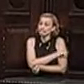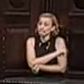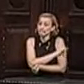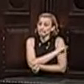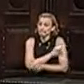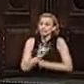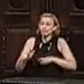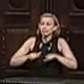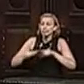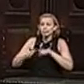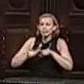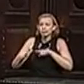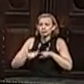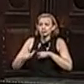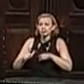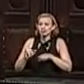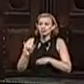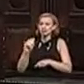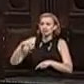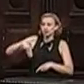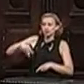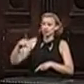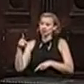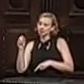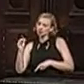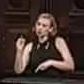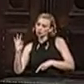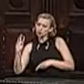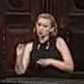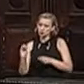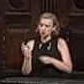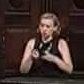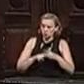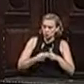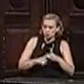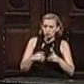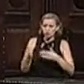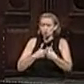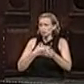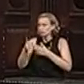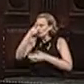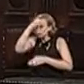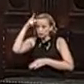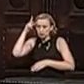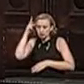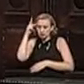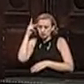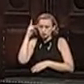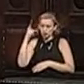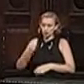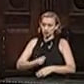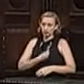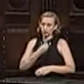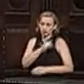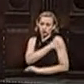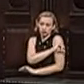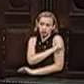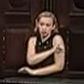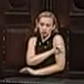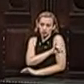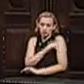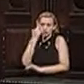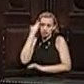o trabalho de manutenção de encostas. E qualquer carioca sabe, uma cidade montanhosa como o Rio de Janeiro, que